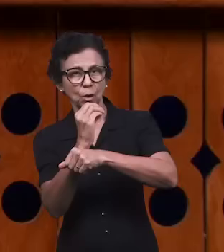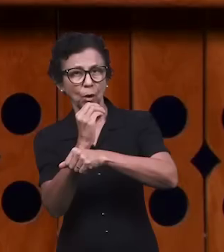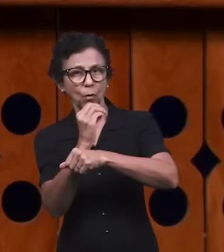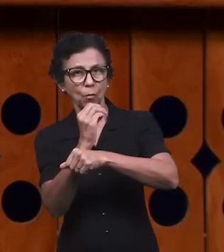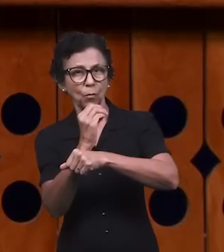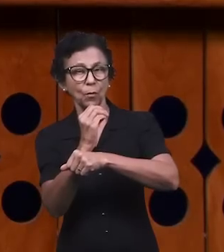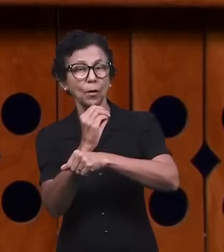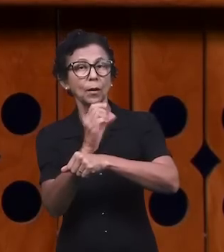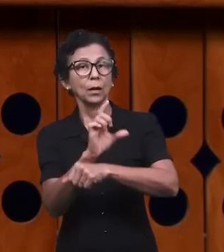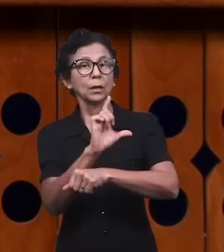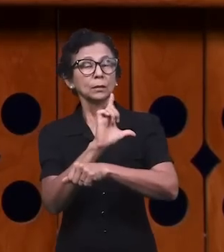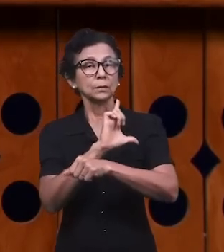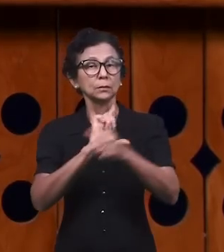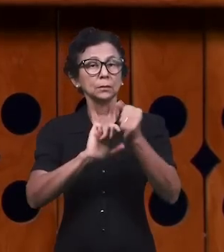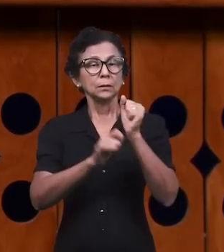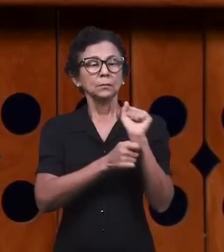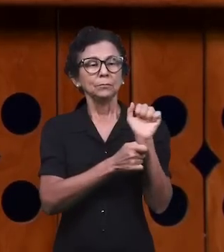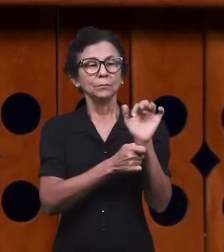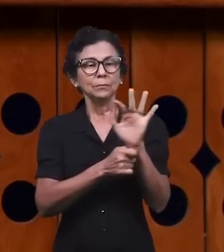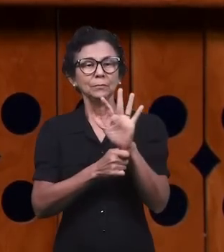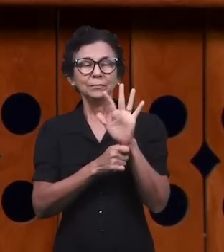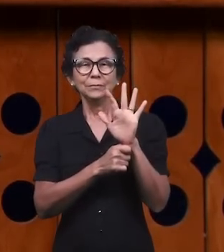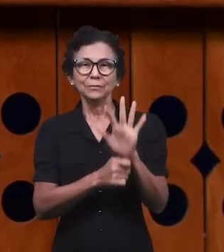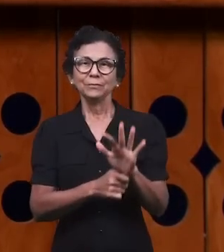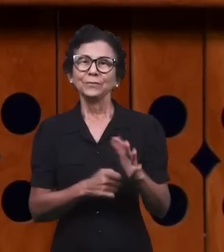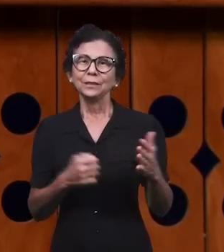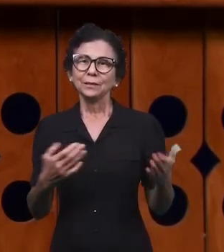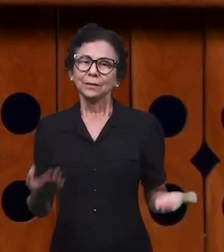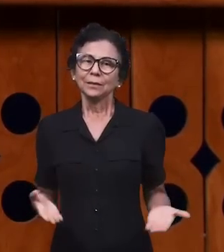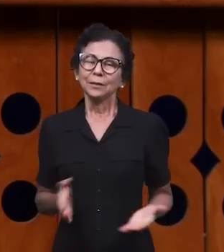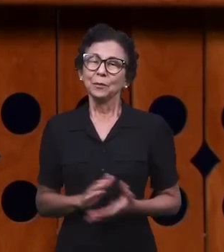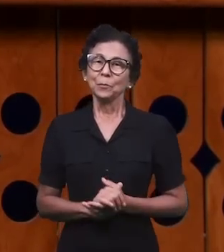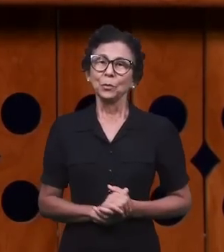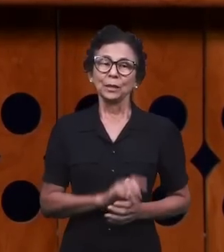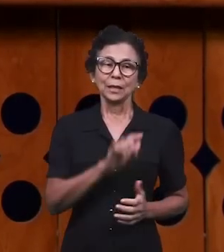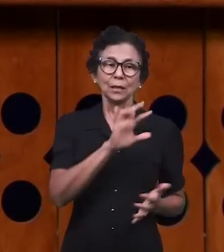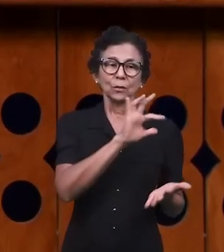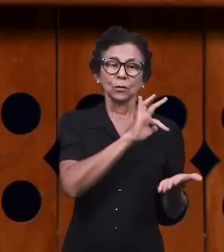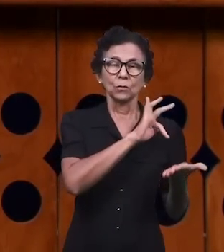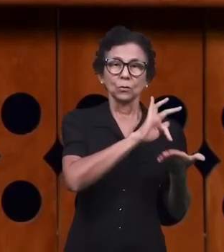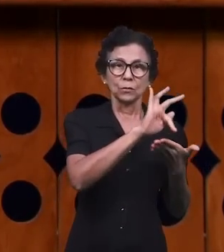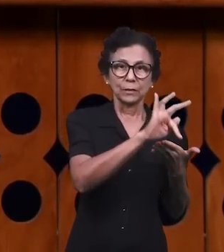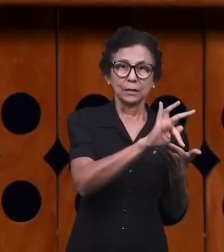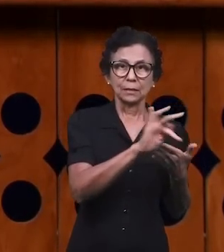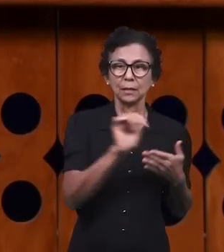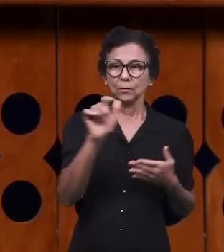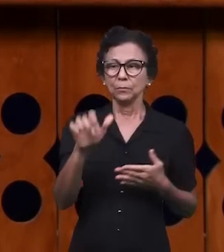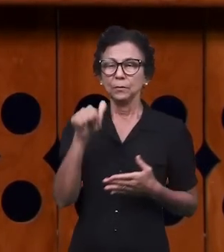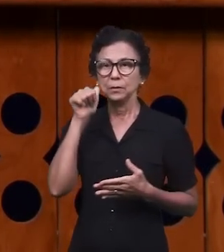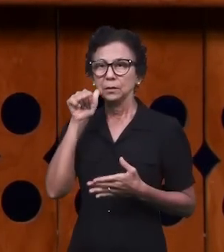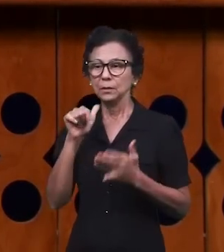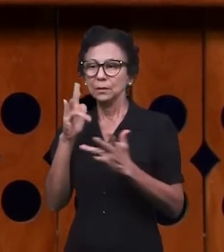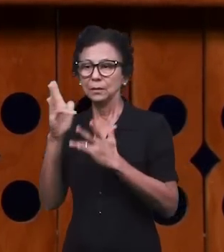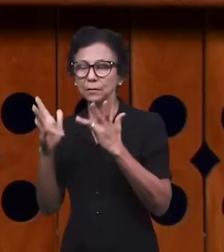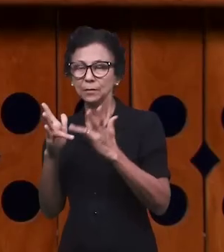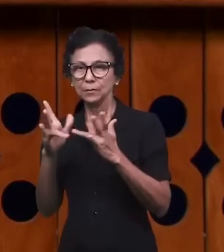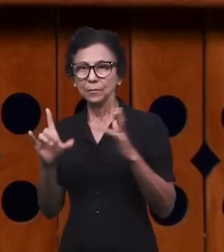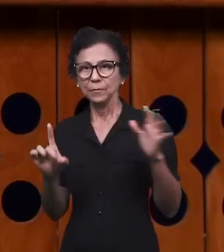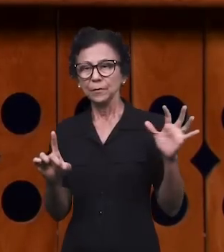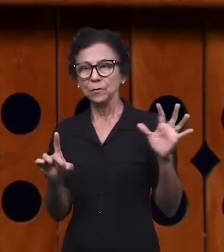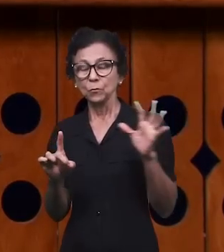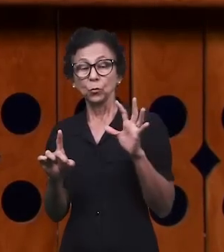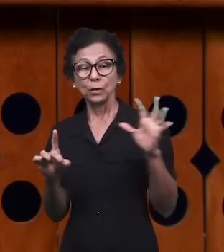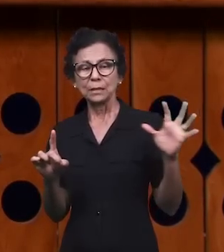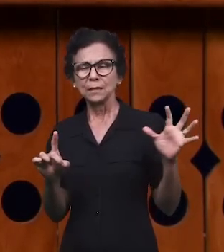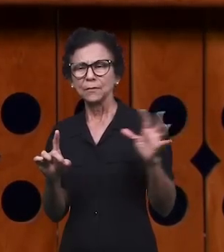verdade? Porque eles, na verdade, insistiram com ela e ela, a noiva, insistiu com